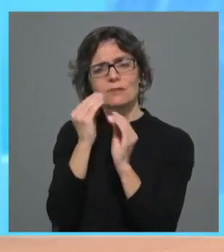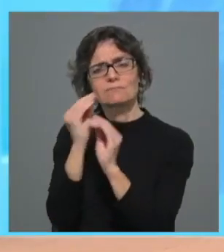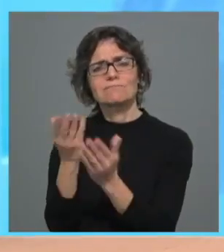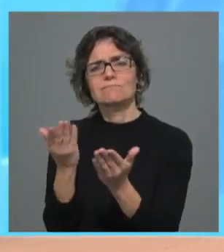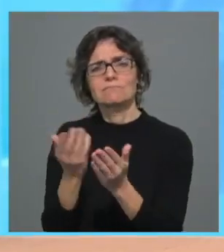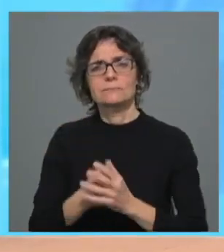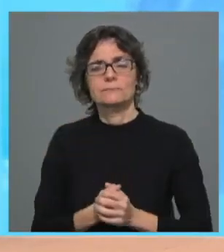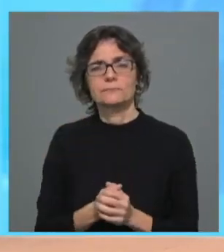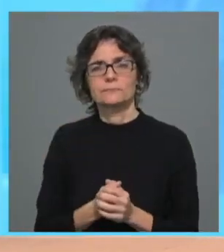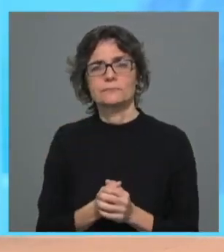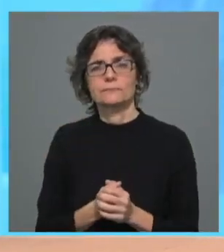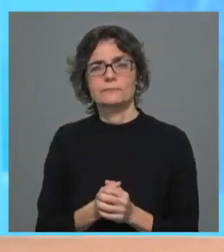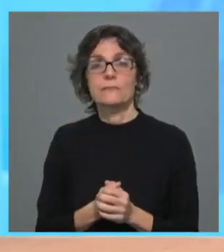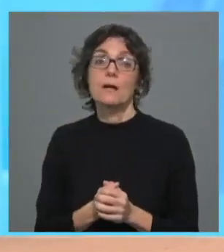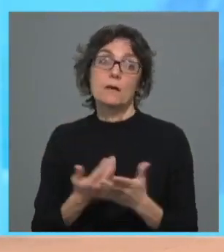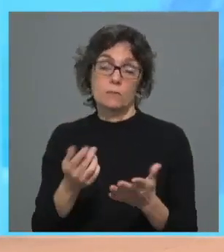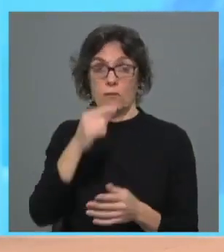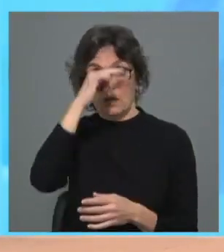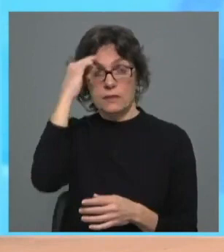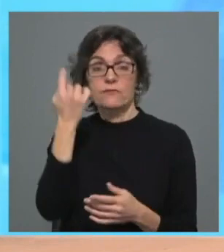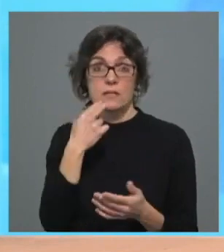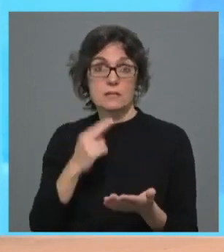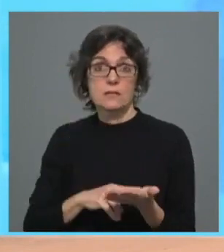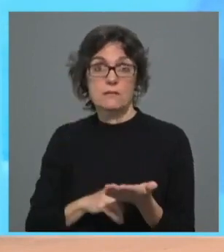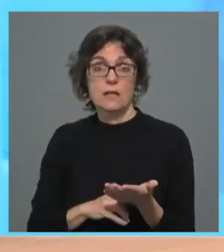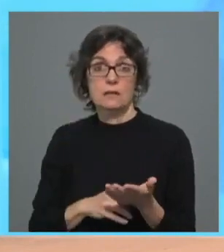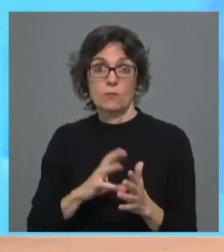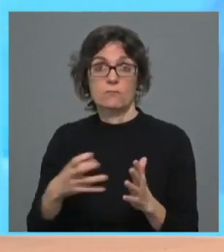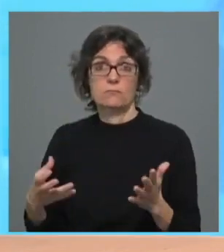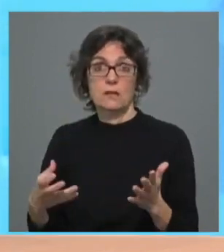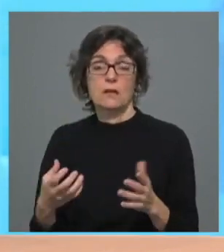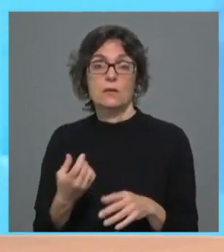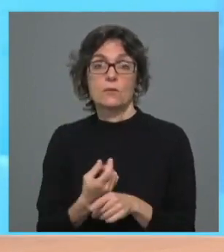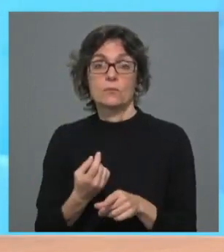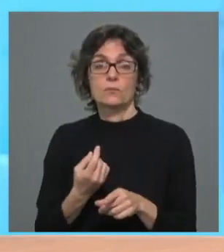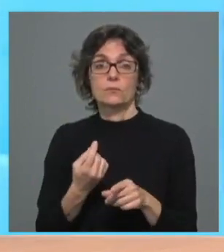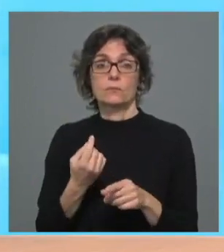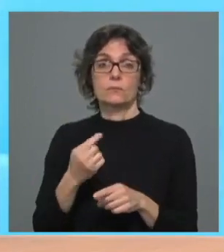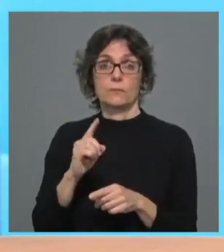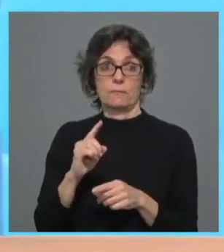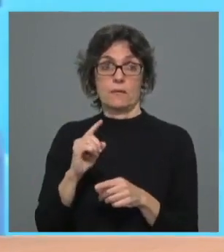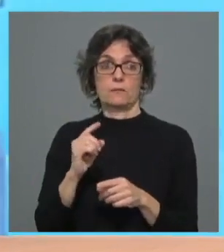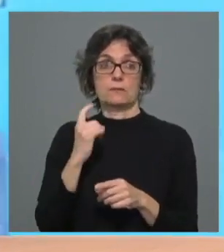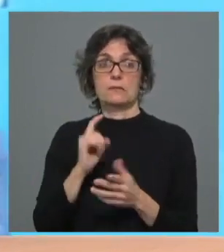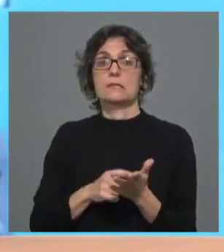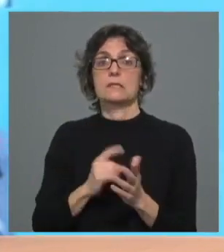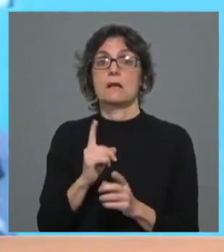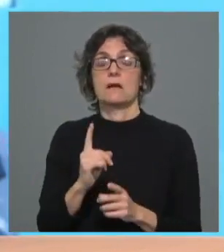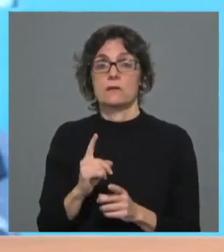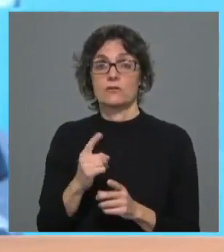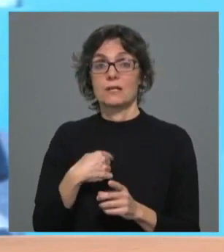pode fazer também é uma coisa difícil porque ela é complexa Isto é seria necessário eu entrar dentro da comunidade e é uma coisa que não